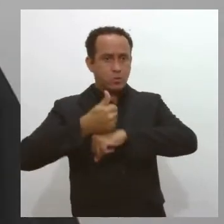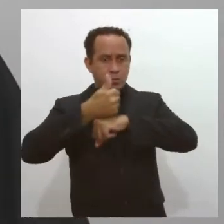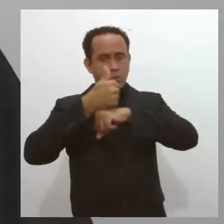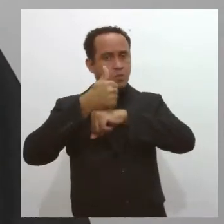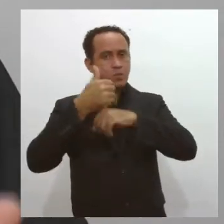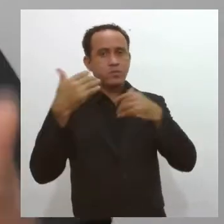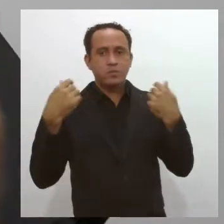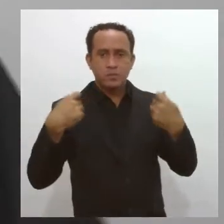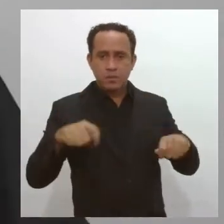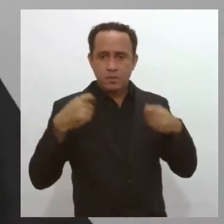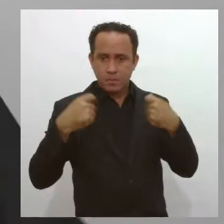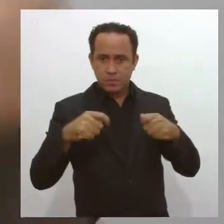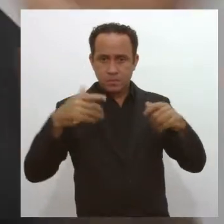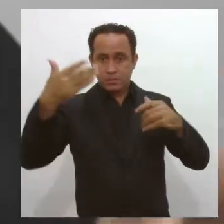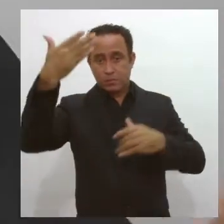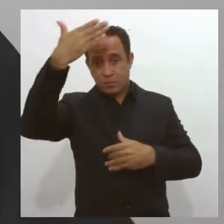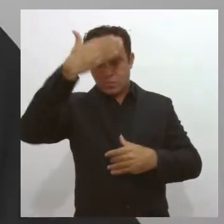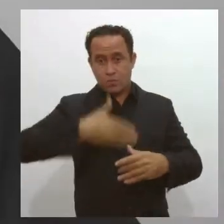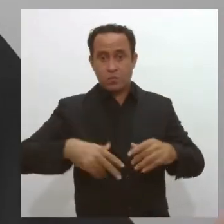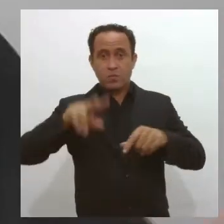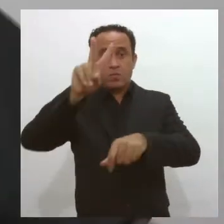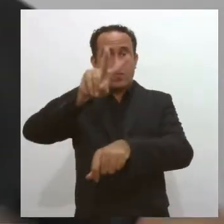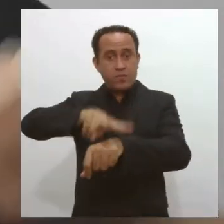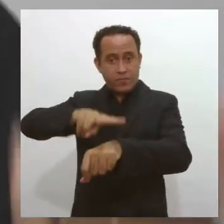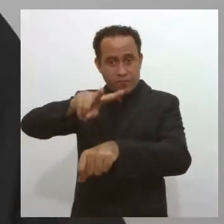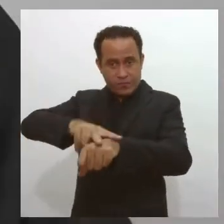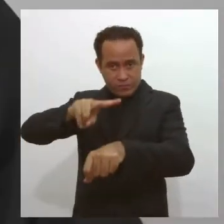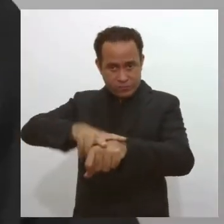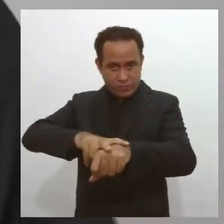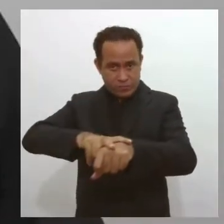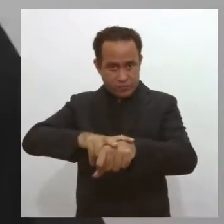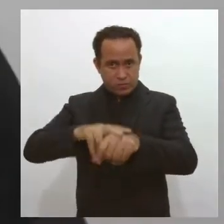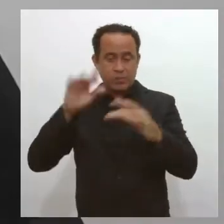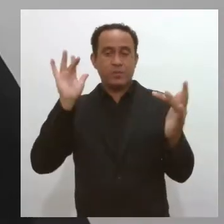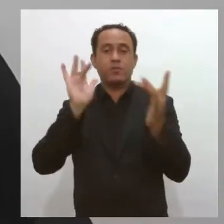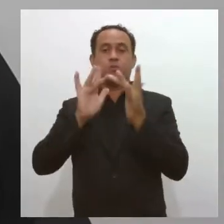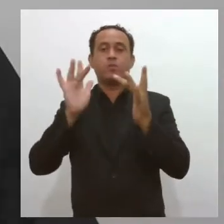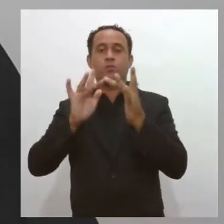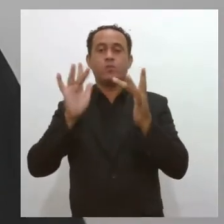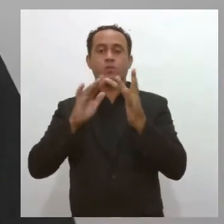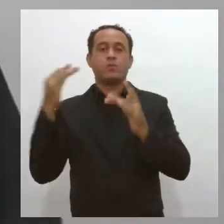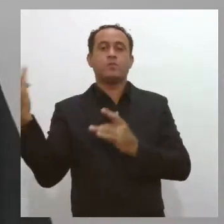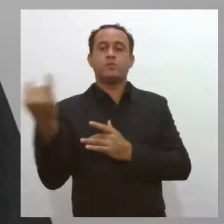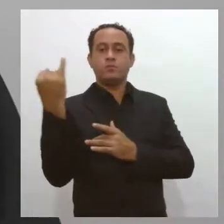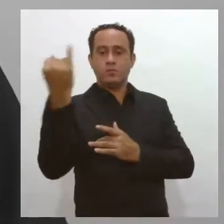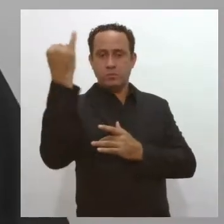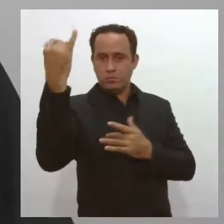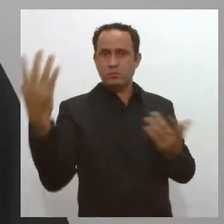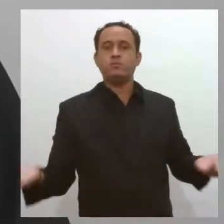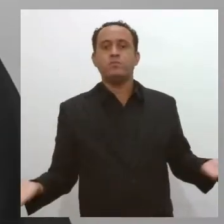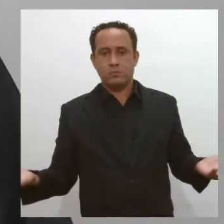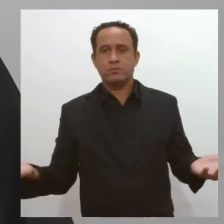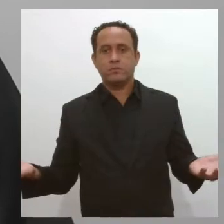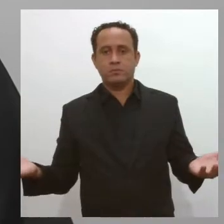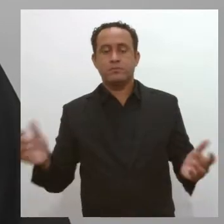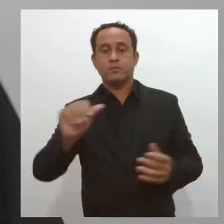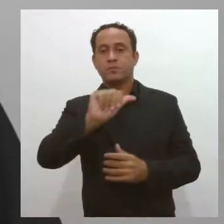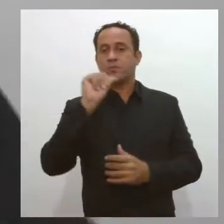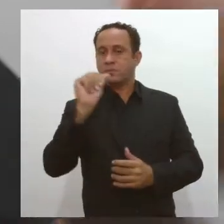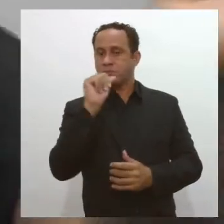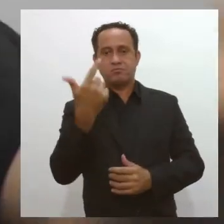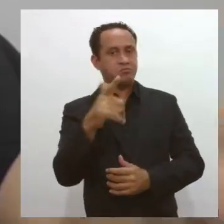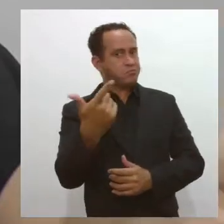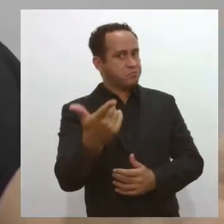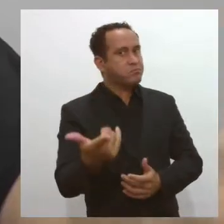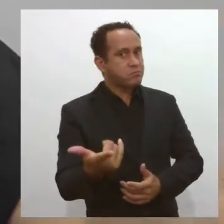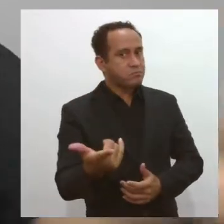um acrílico para que no atendimento com o cliente não tenha um risco de contágio é muito importante. Algumas agências não estão fazendo isso. Às